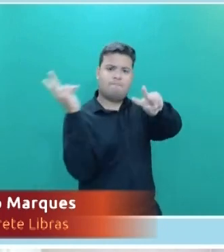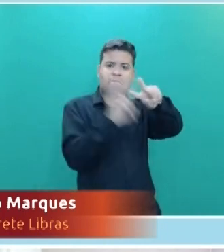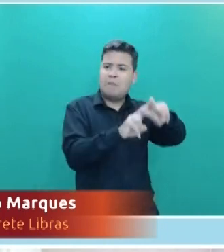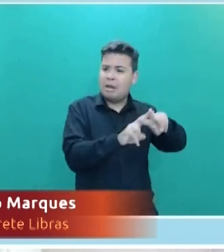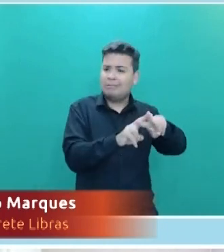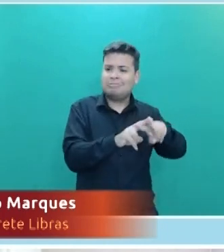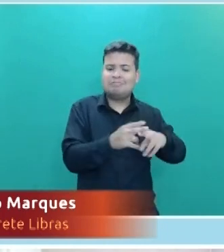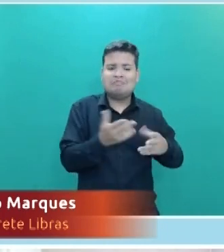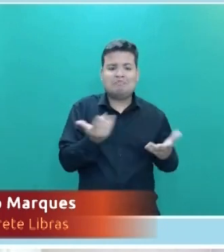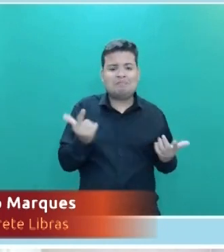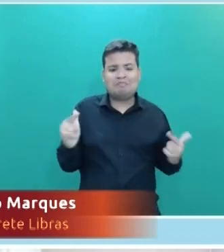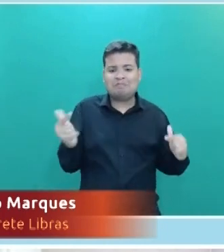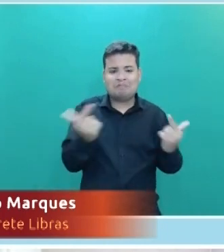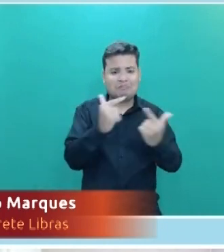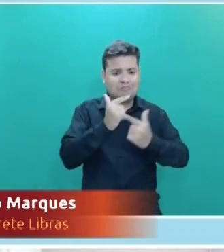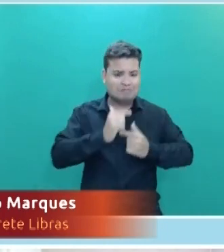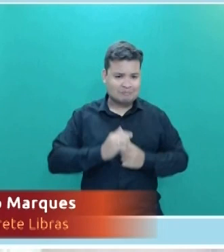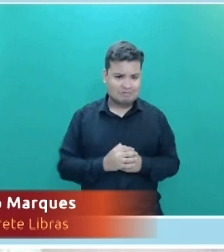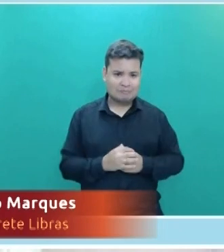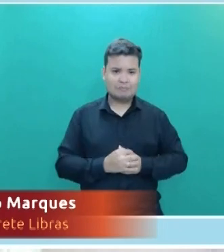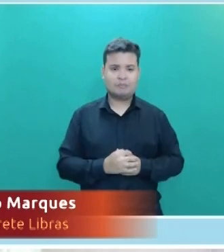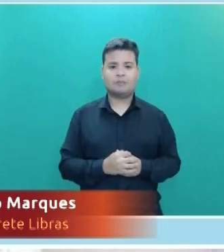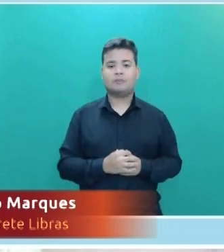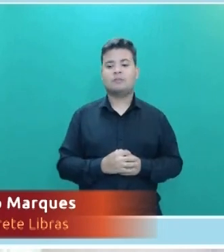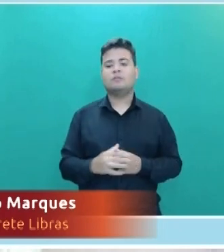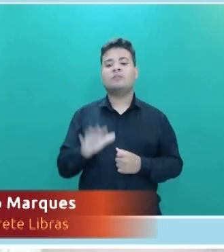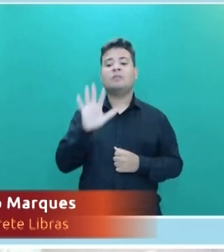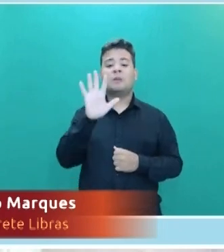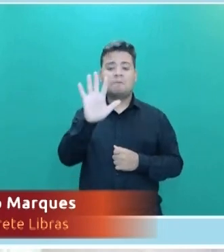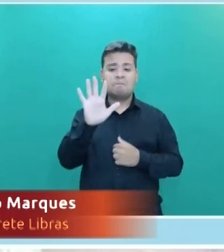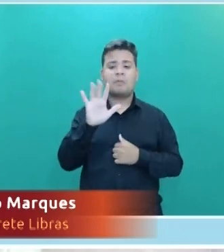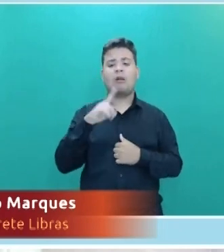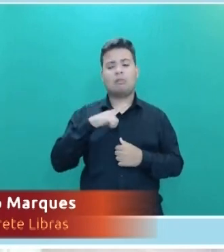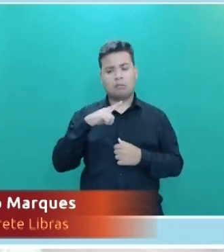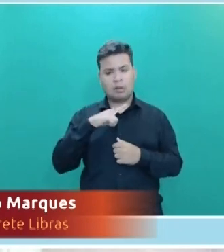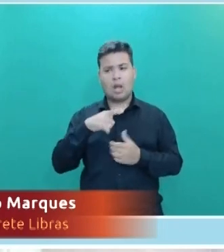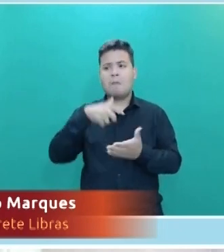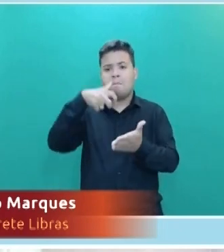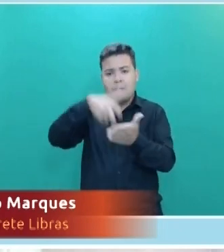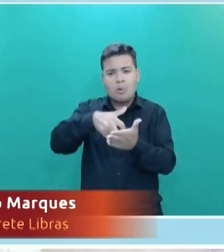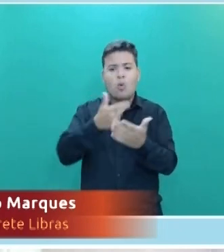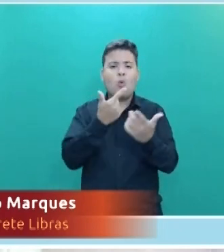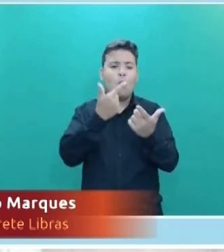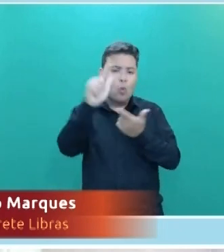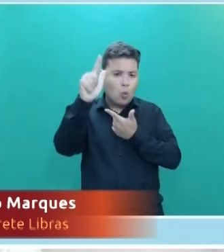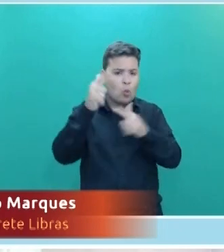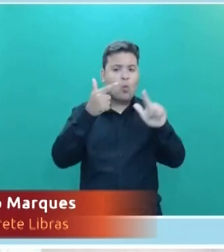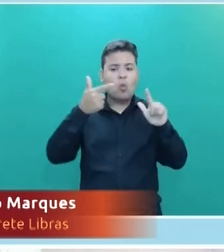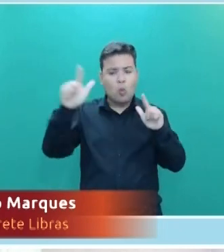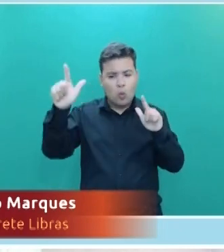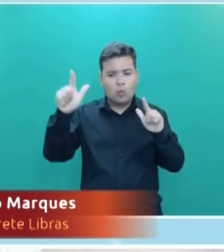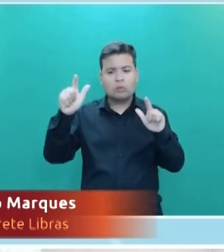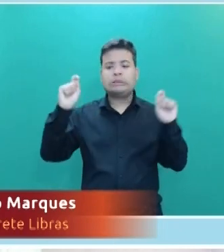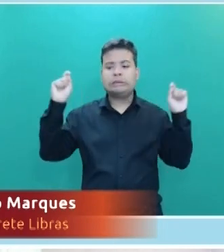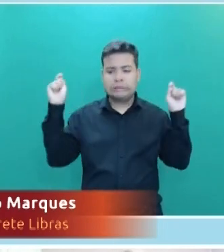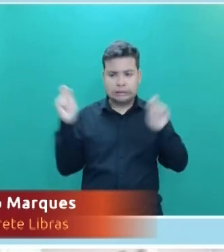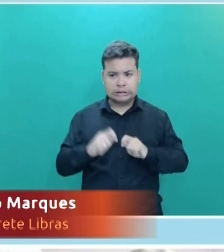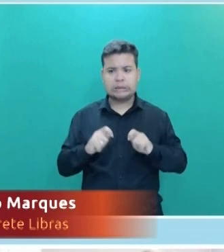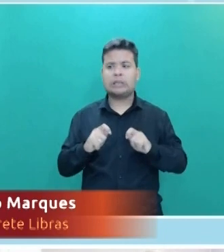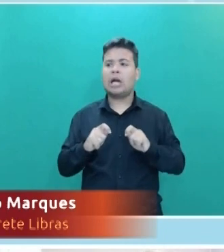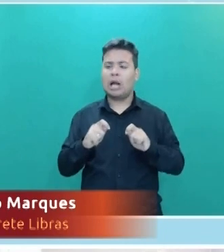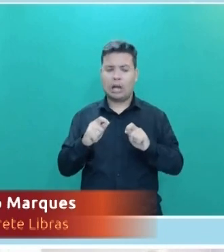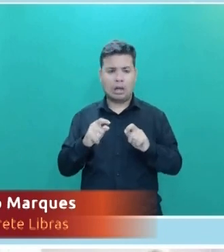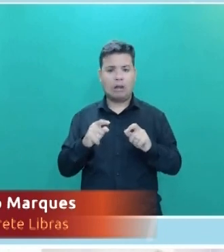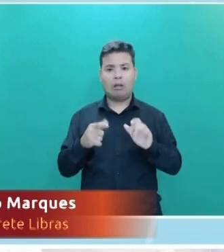povo. Agora, tem muitos outros meios de constranger quem praticou